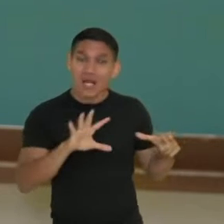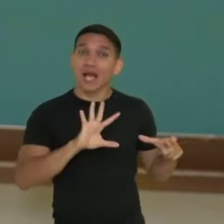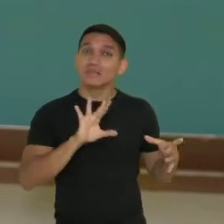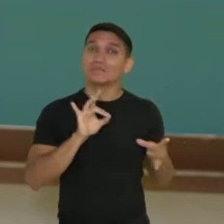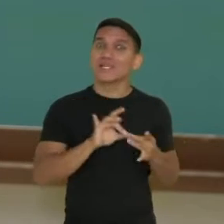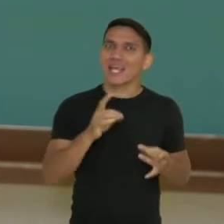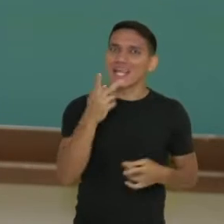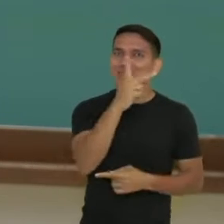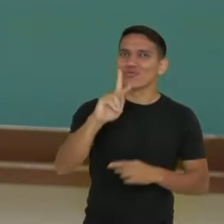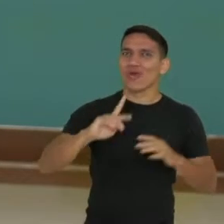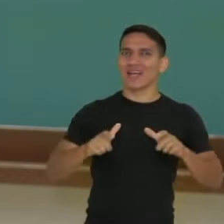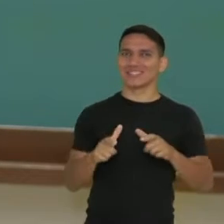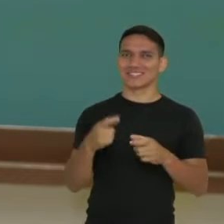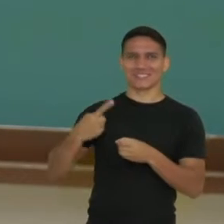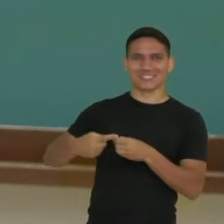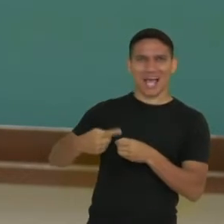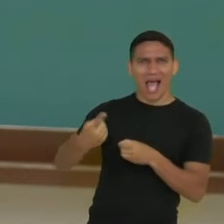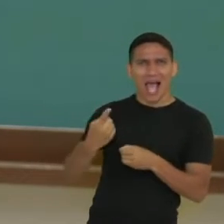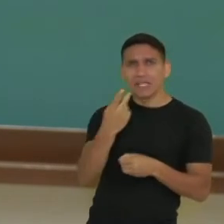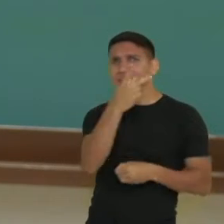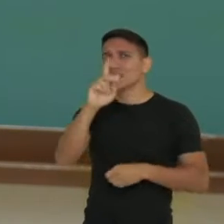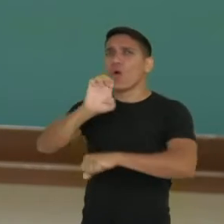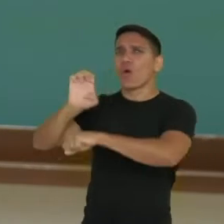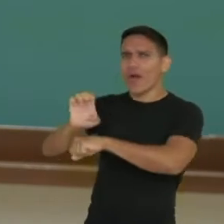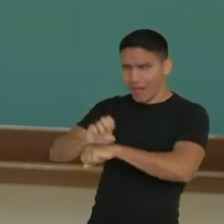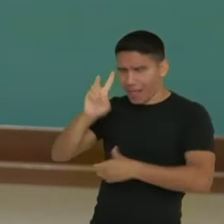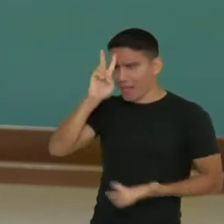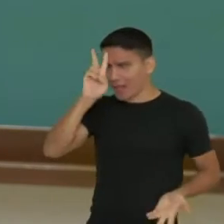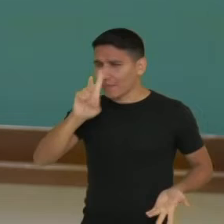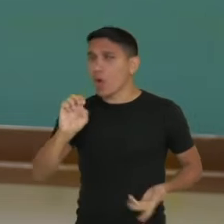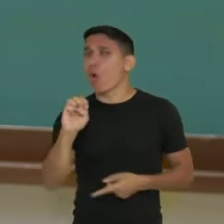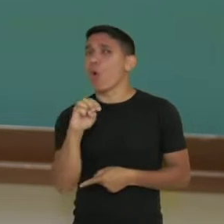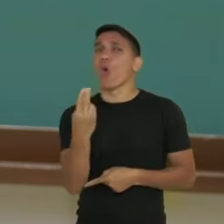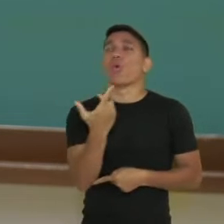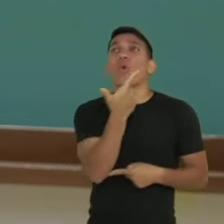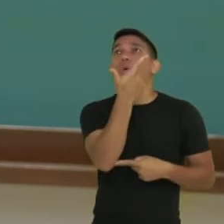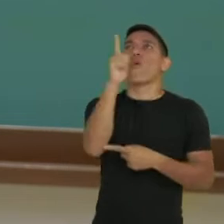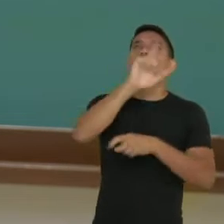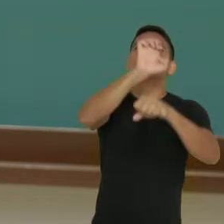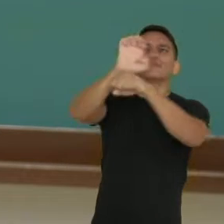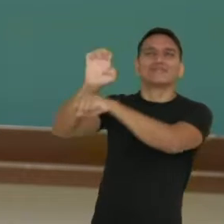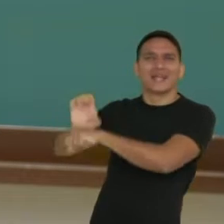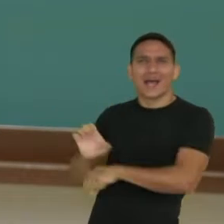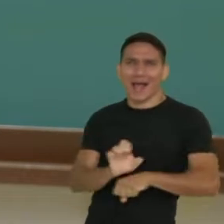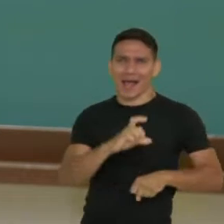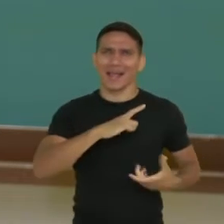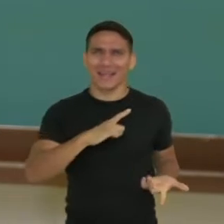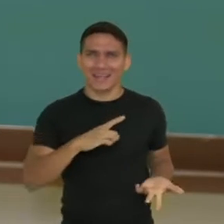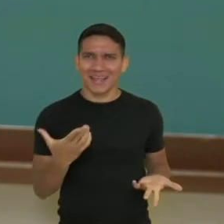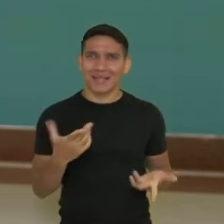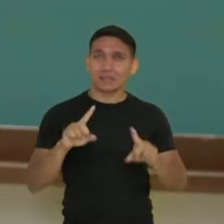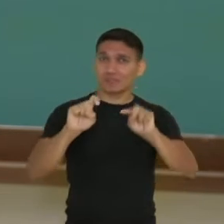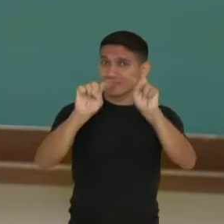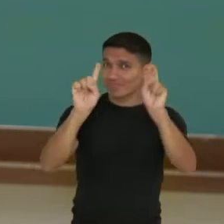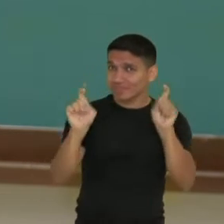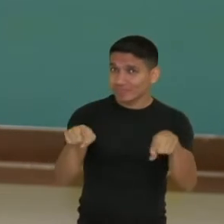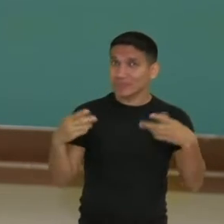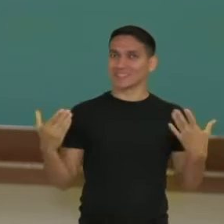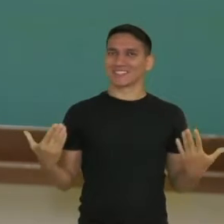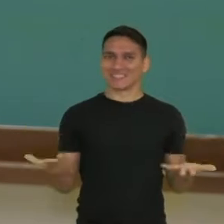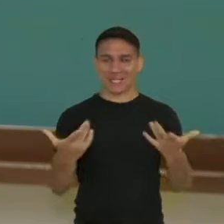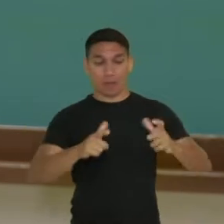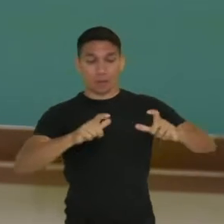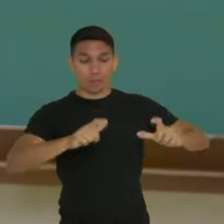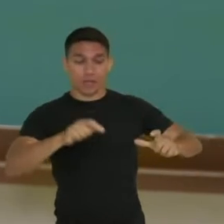Tem um prato típico no estado que você lembre? Ou de outros estados ainda, né? Então, pratos típicos,